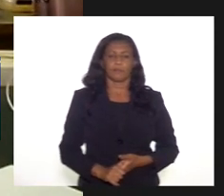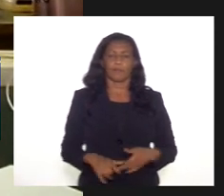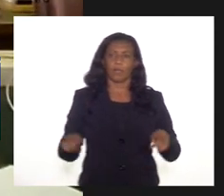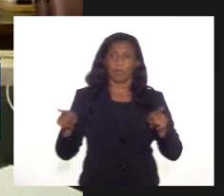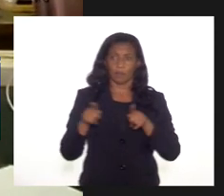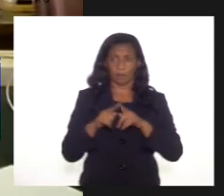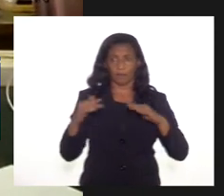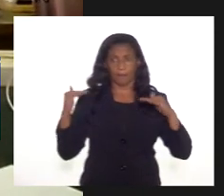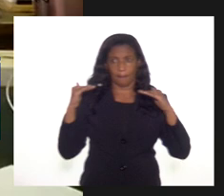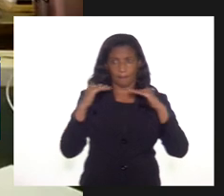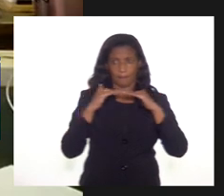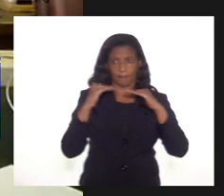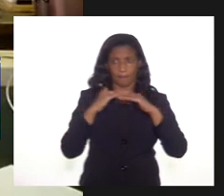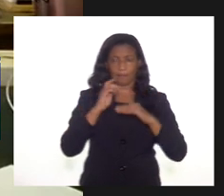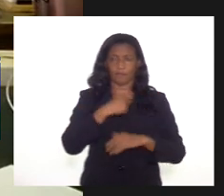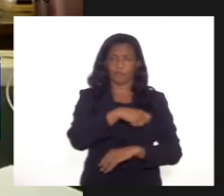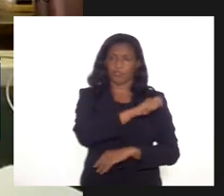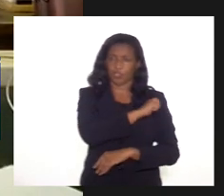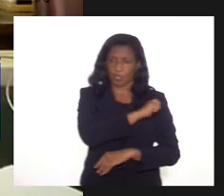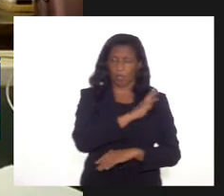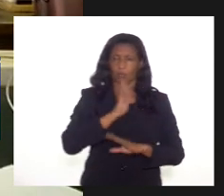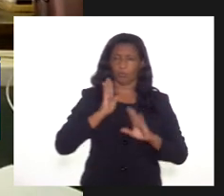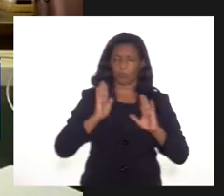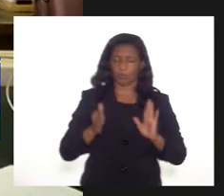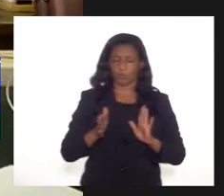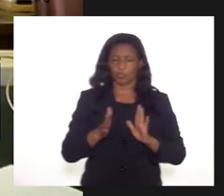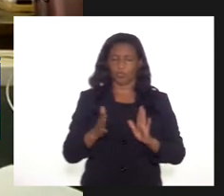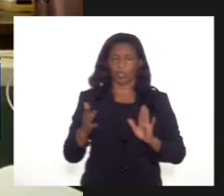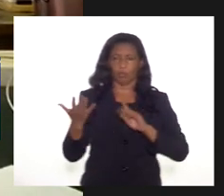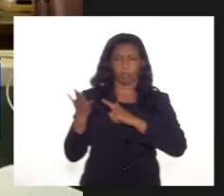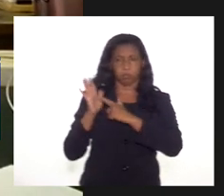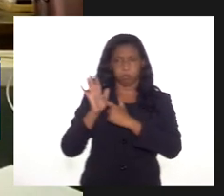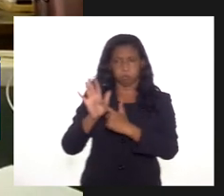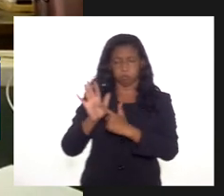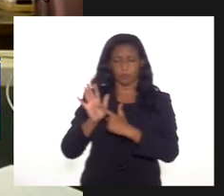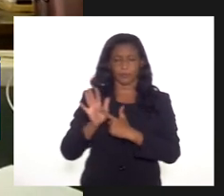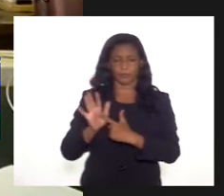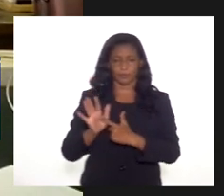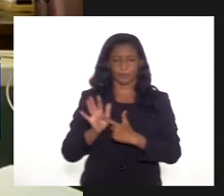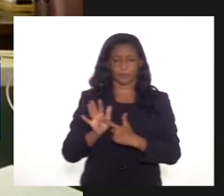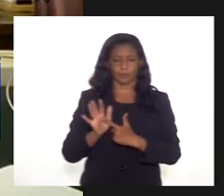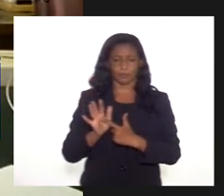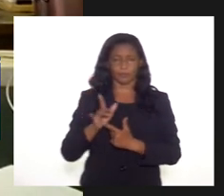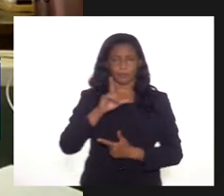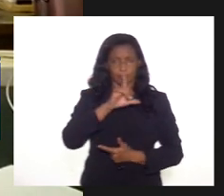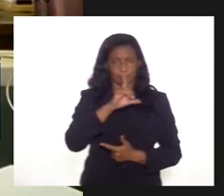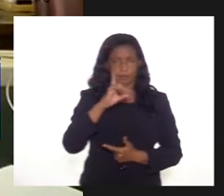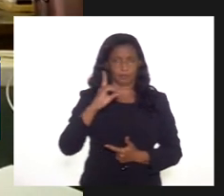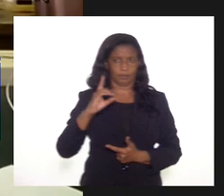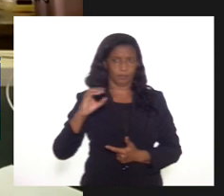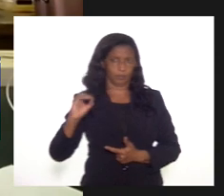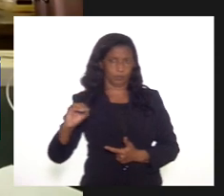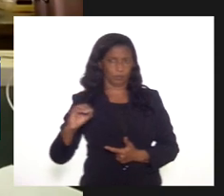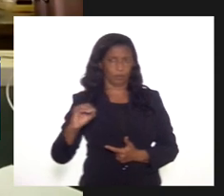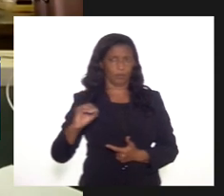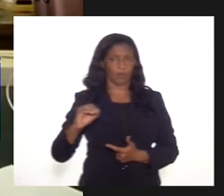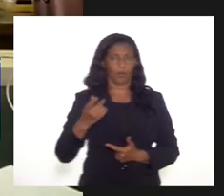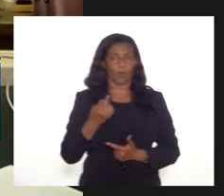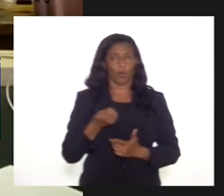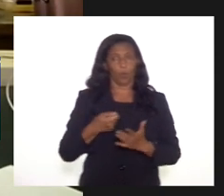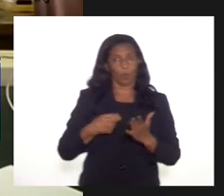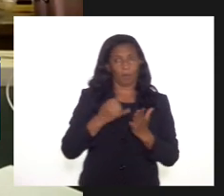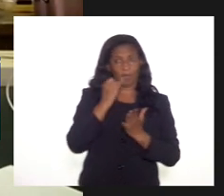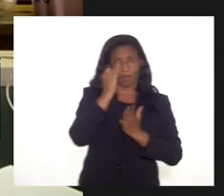metas fiscais que foram projetadas na LDO, uma receita bruta para